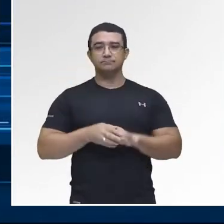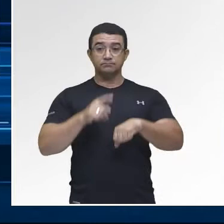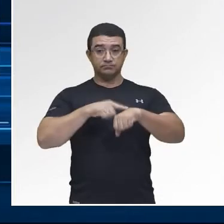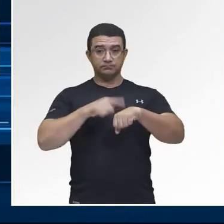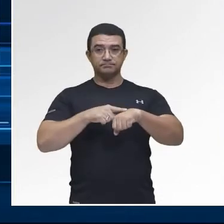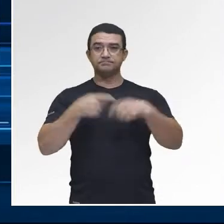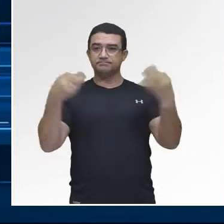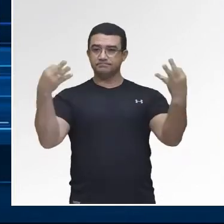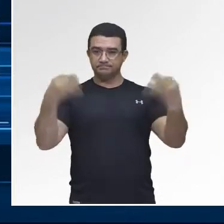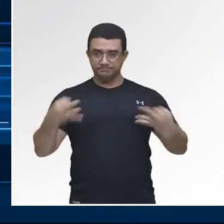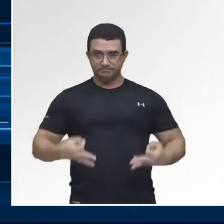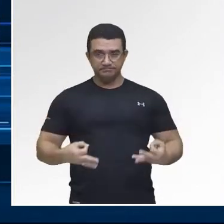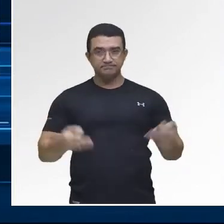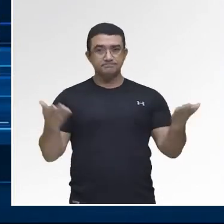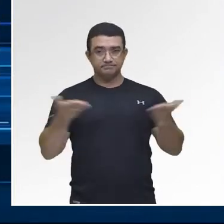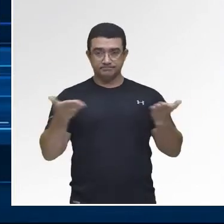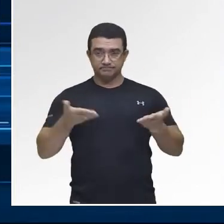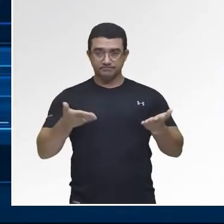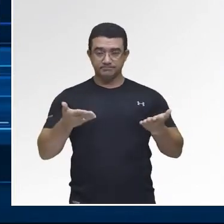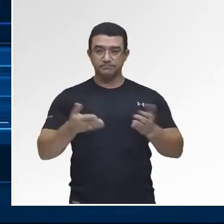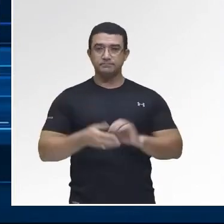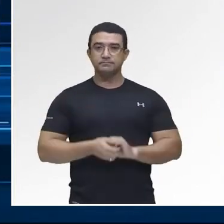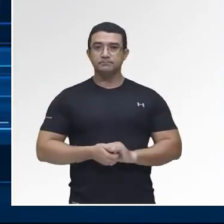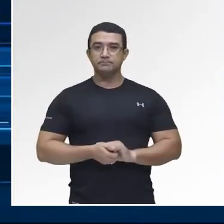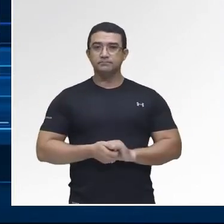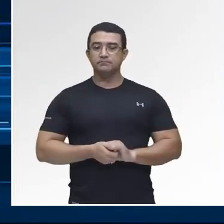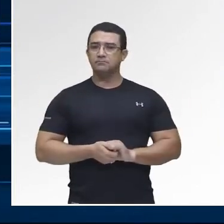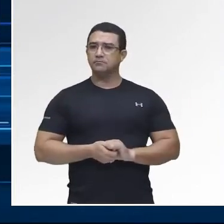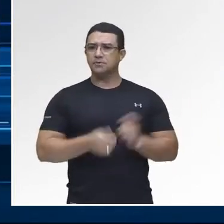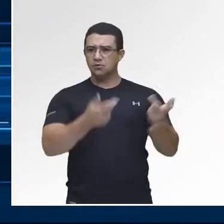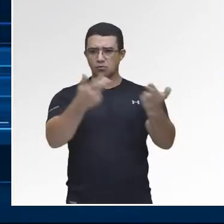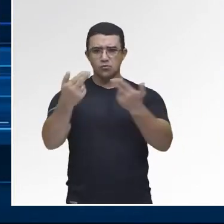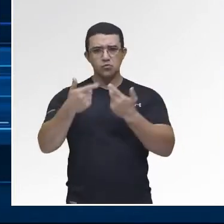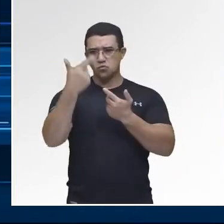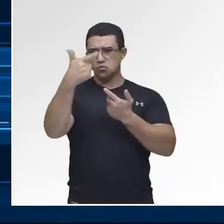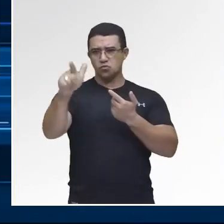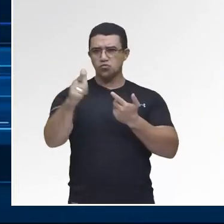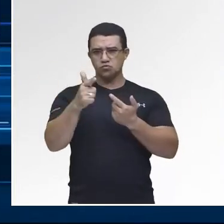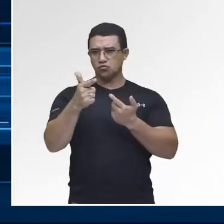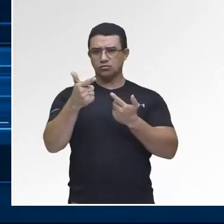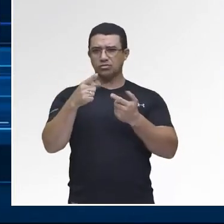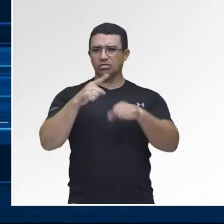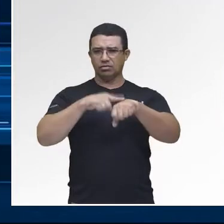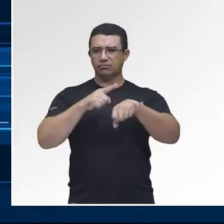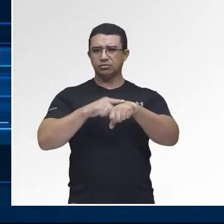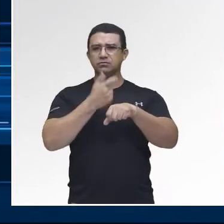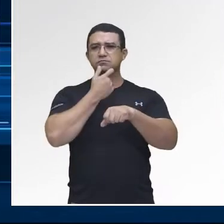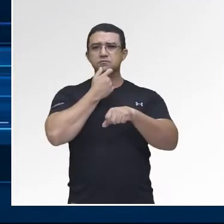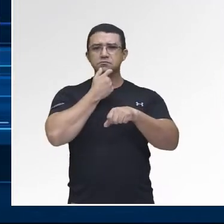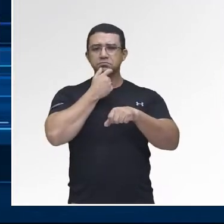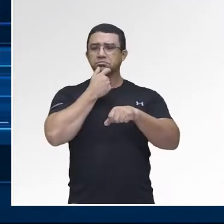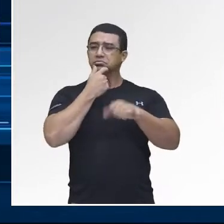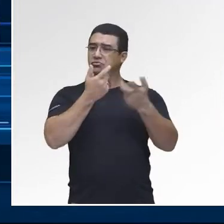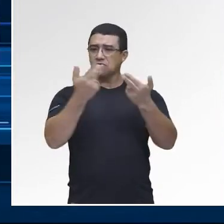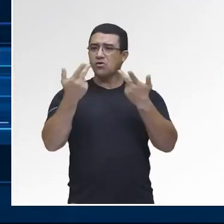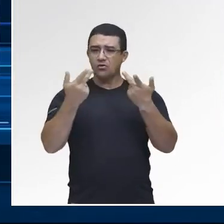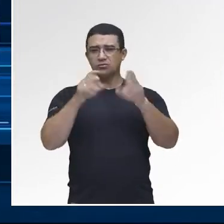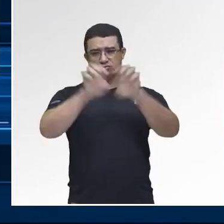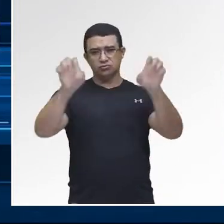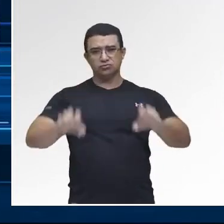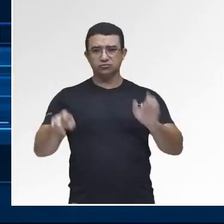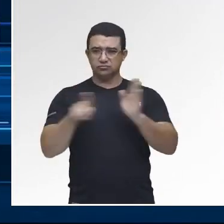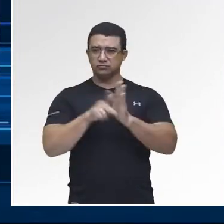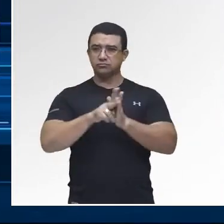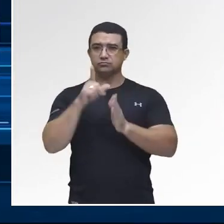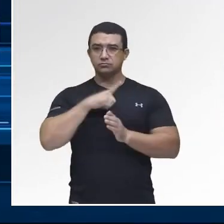um tempo verbal, né? Como outros tantos em língua inglesa, e ele tem a sua estrutura própria, né? Essa